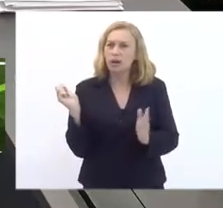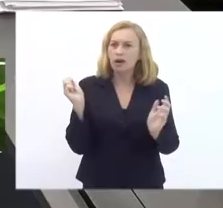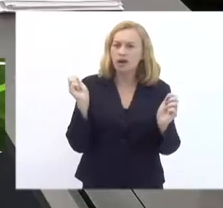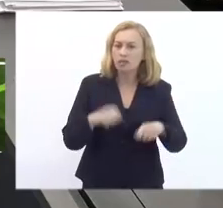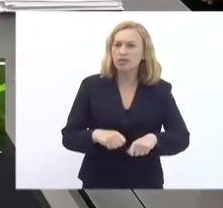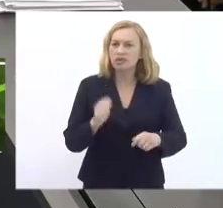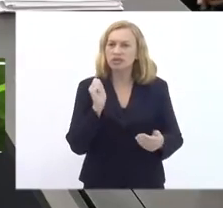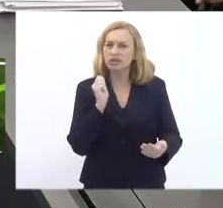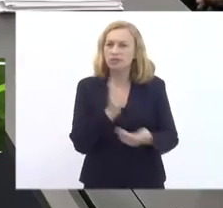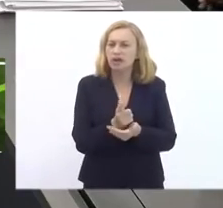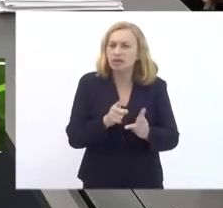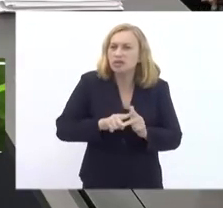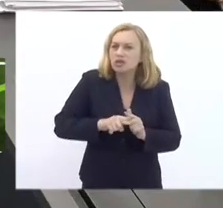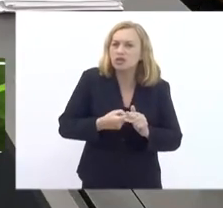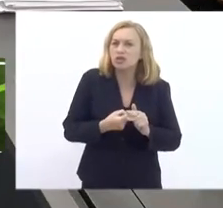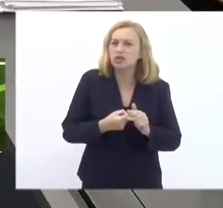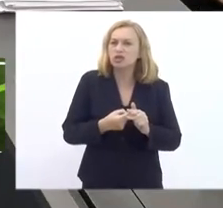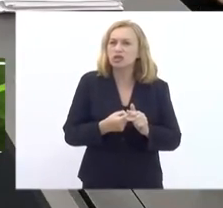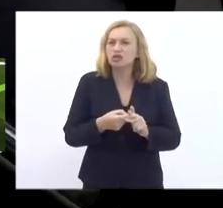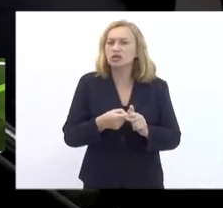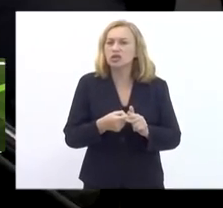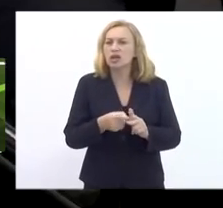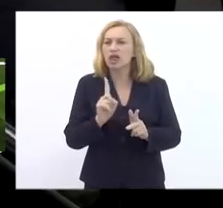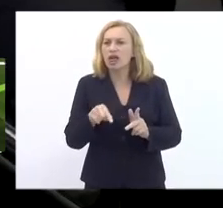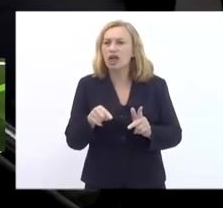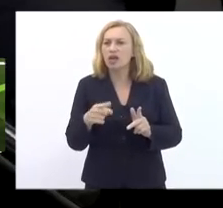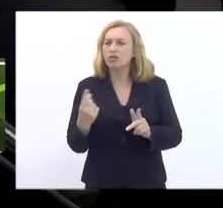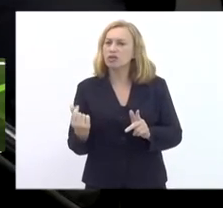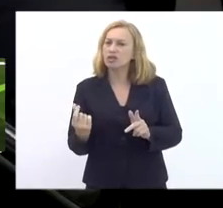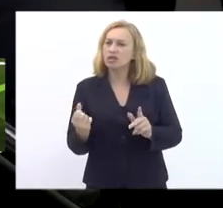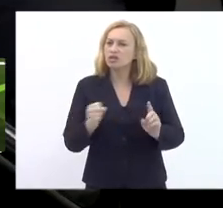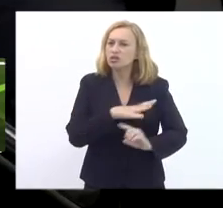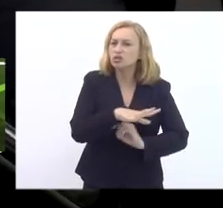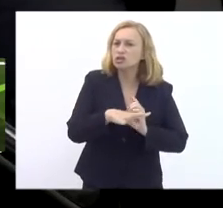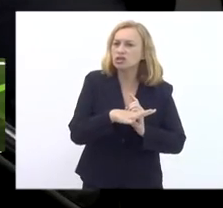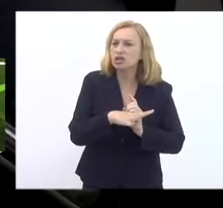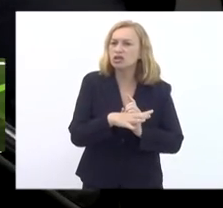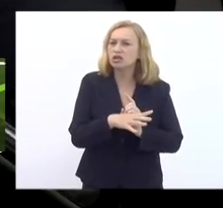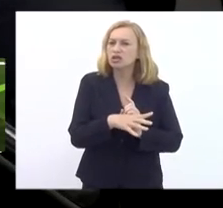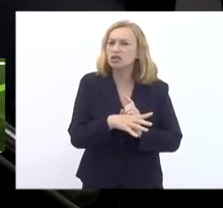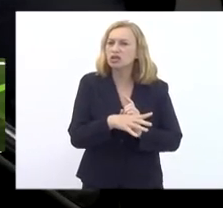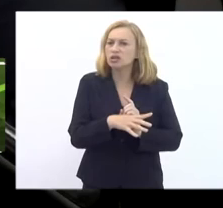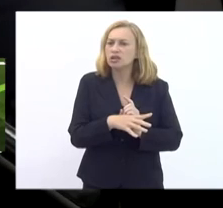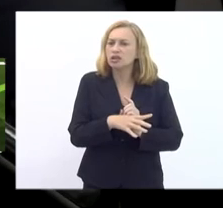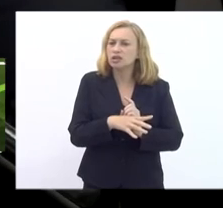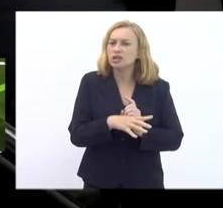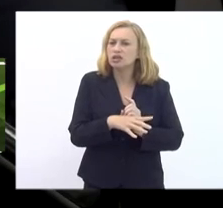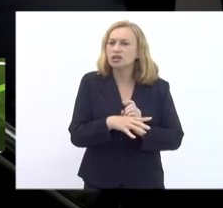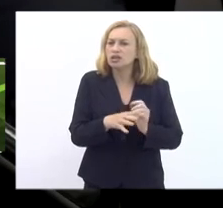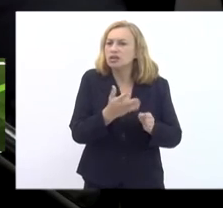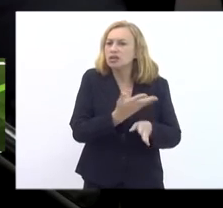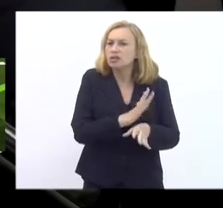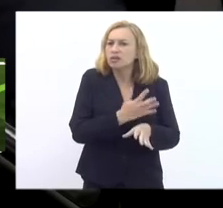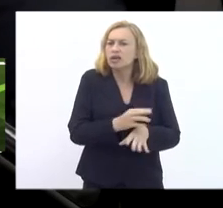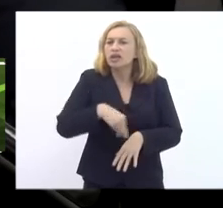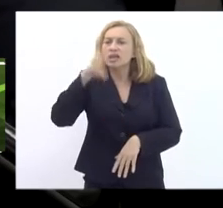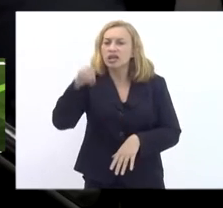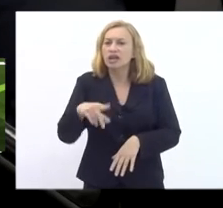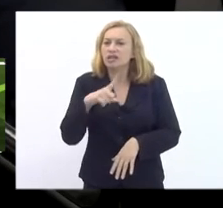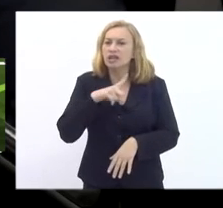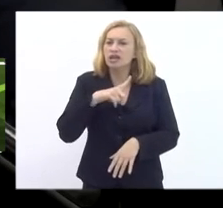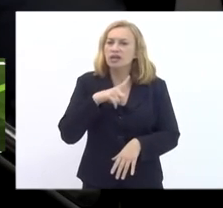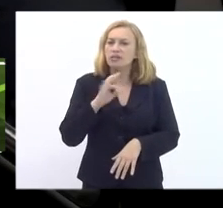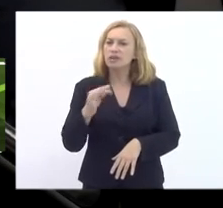e índice de reajuste, e ela é uma tarifa social que vai ser aplicada na prática para quem tem o bilhete